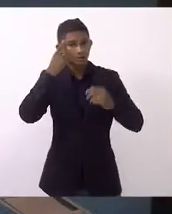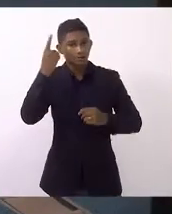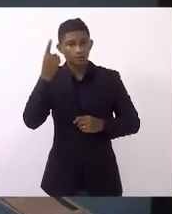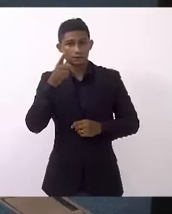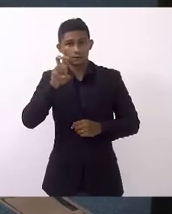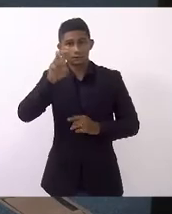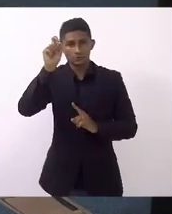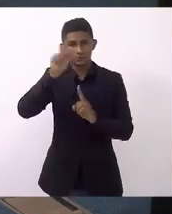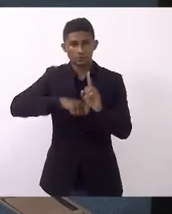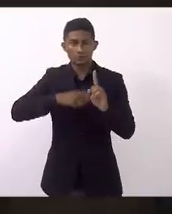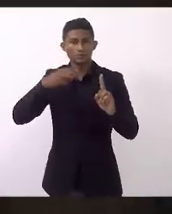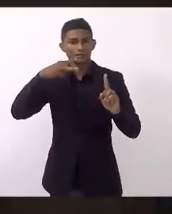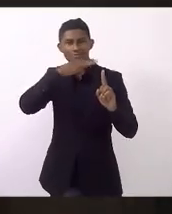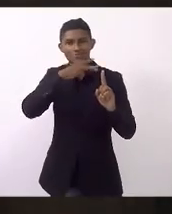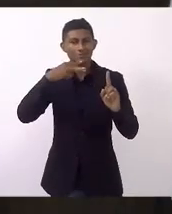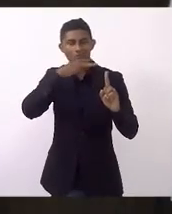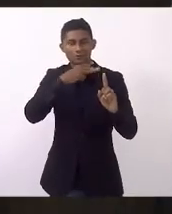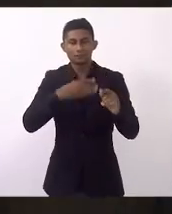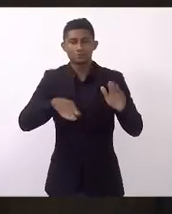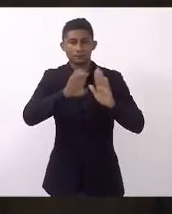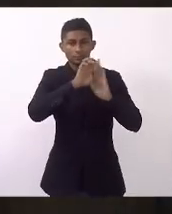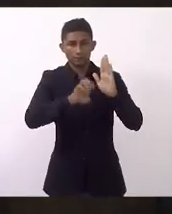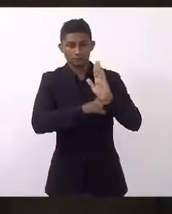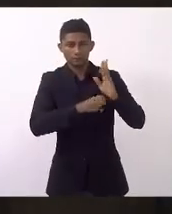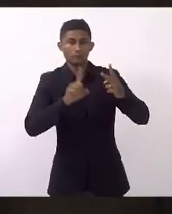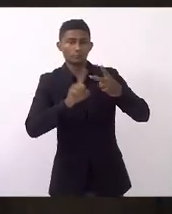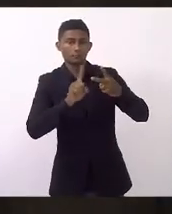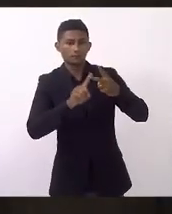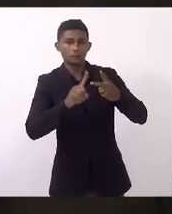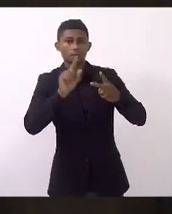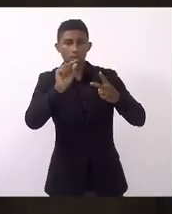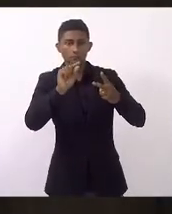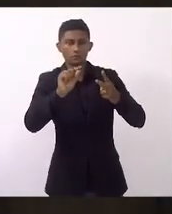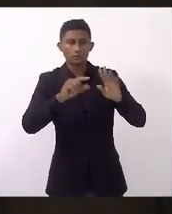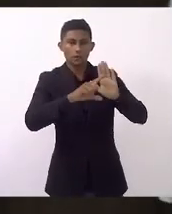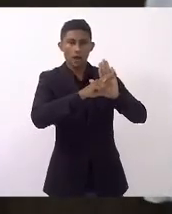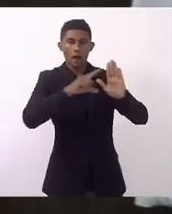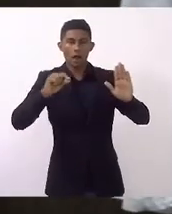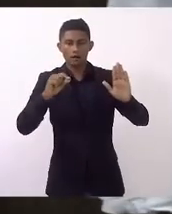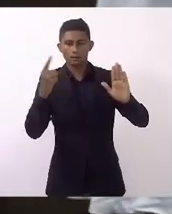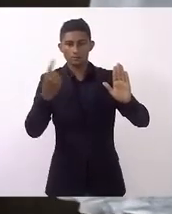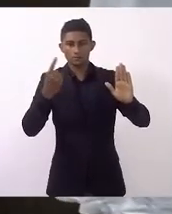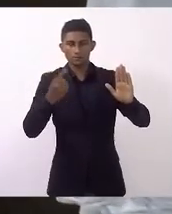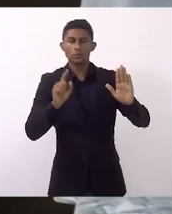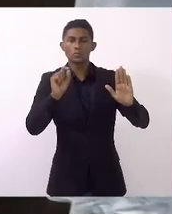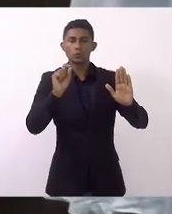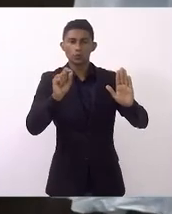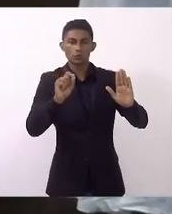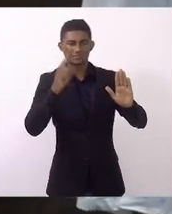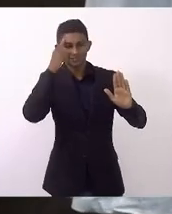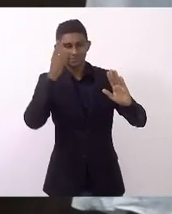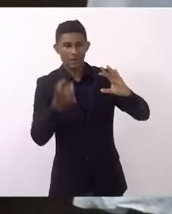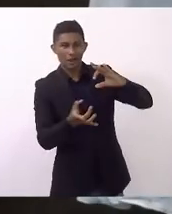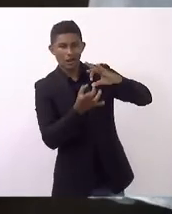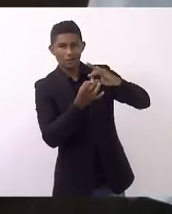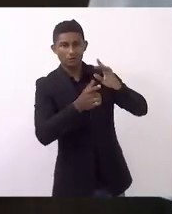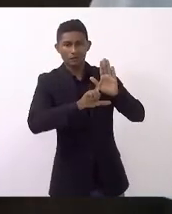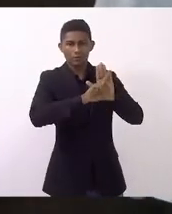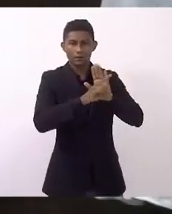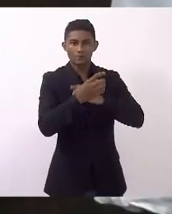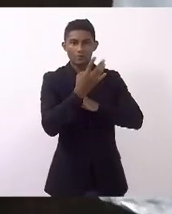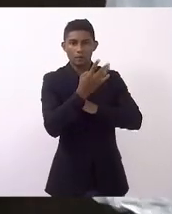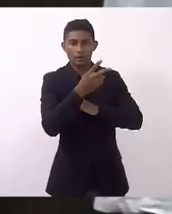março. Segunda emenda, em relação ao artigo 1º, fica alterado o anexo da Lei 5.645